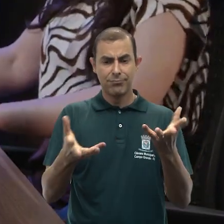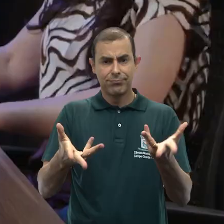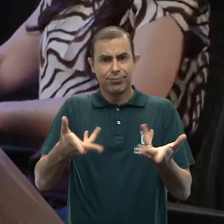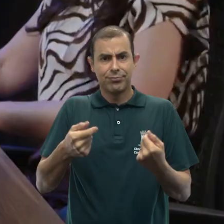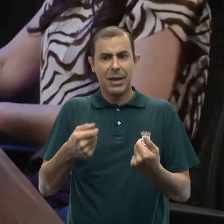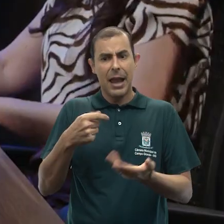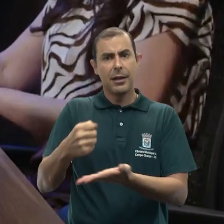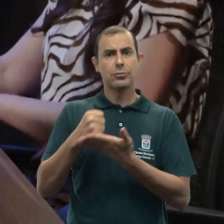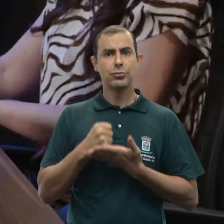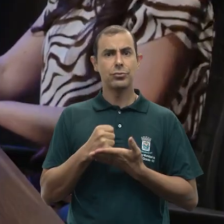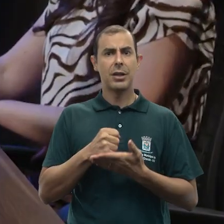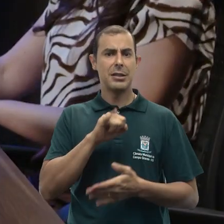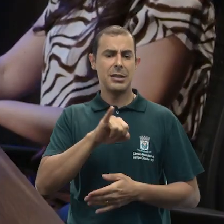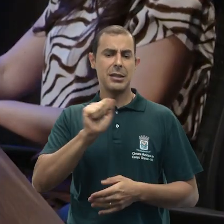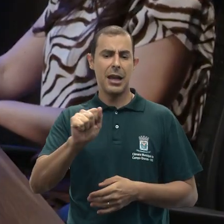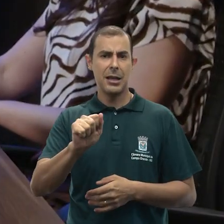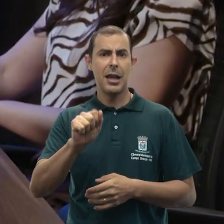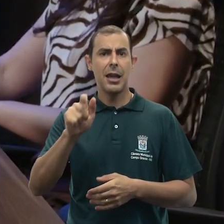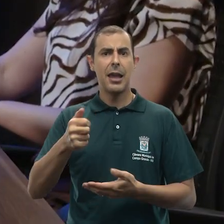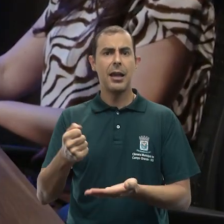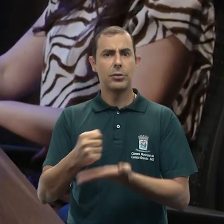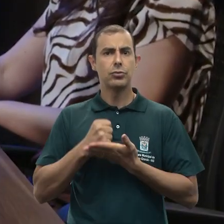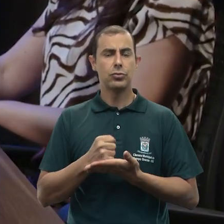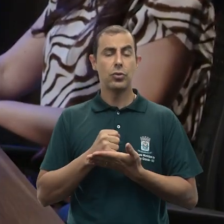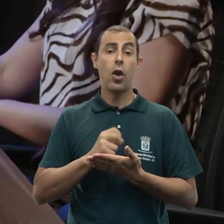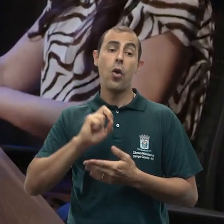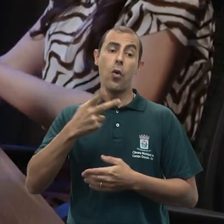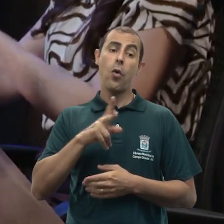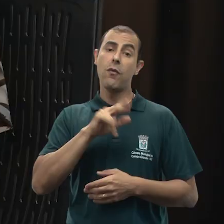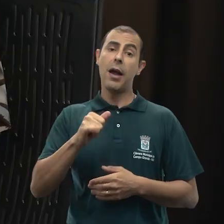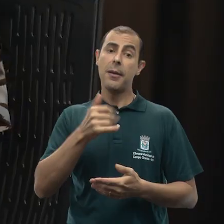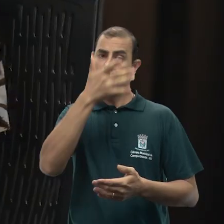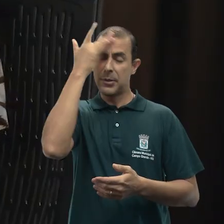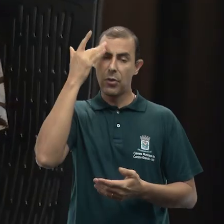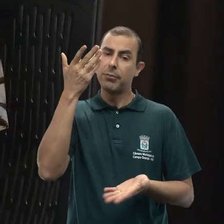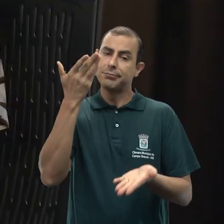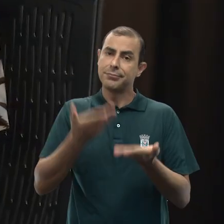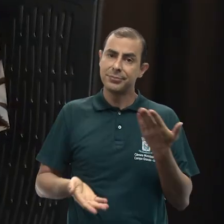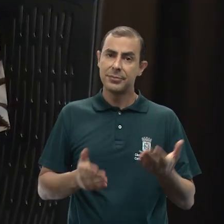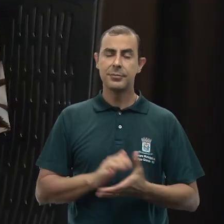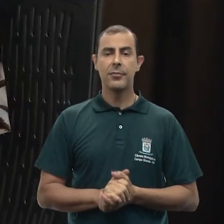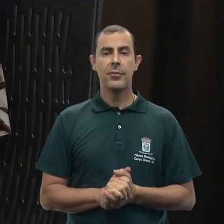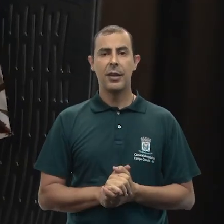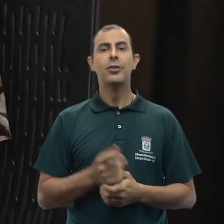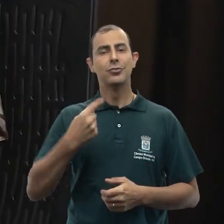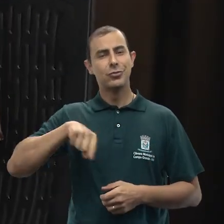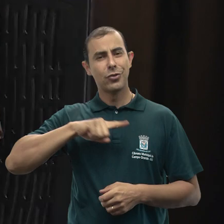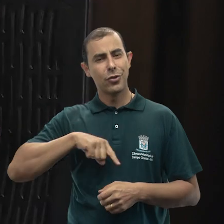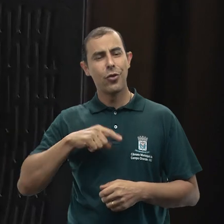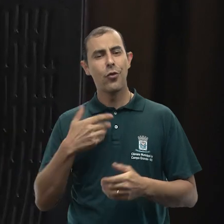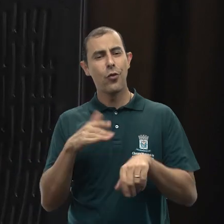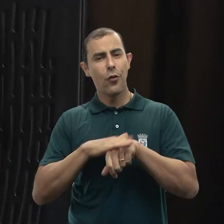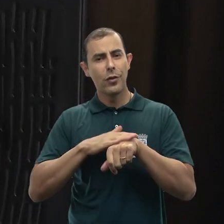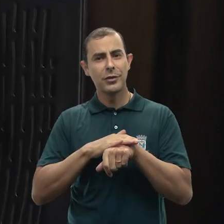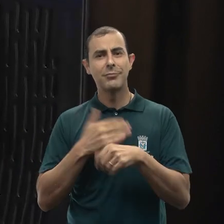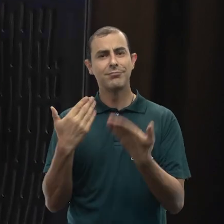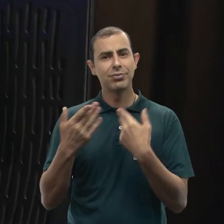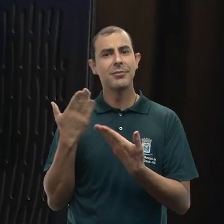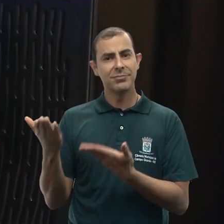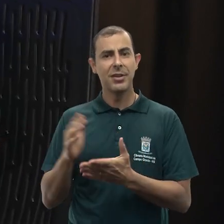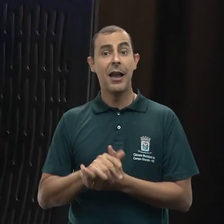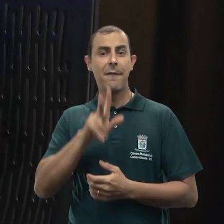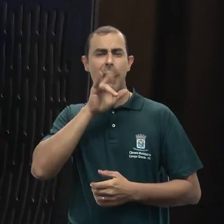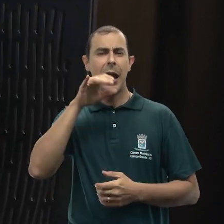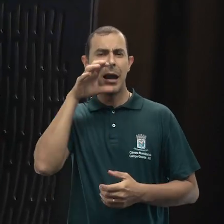como aliado ou você vai se tornar uma pessoa obsoleta. Bom, nós estamos conversando aqui um pouquinho sobre a sua atuação. Nós vamos